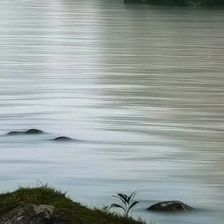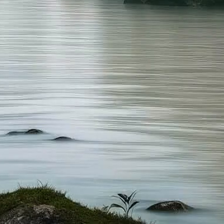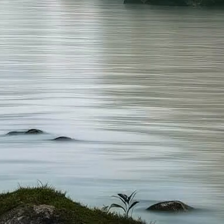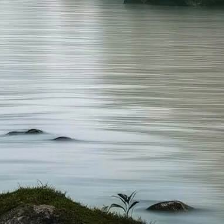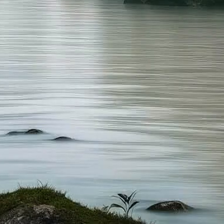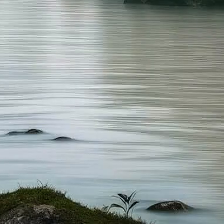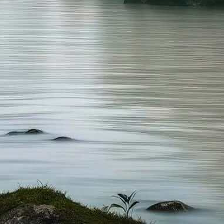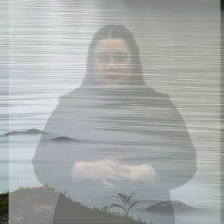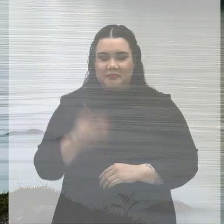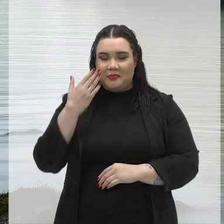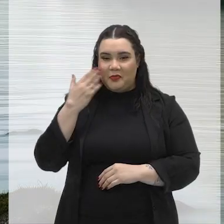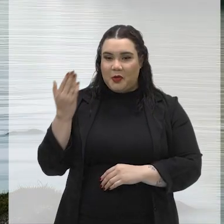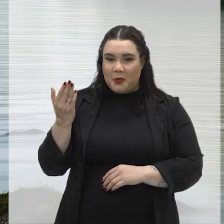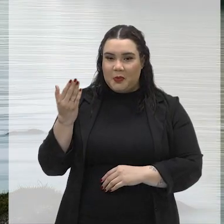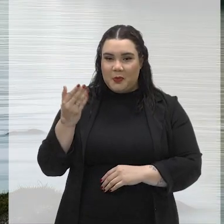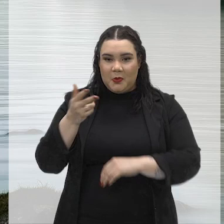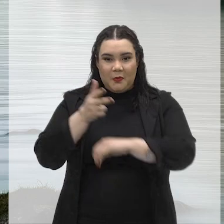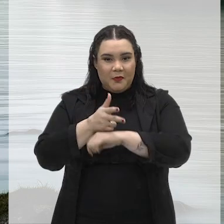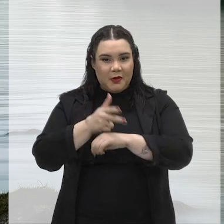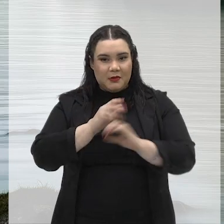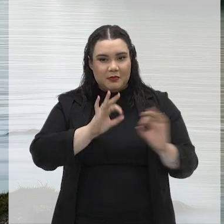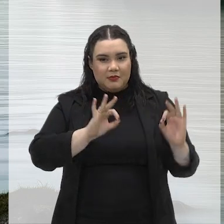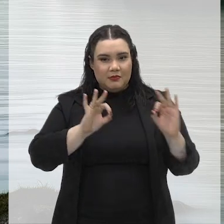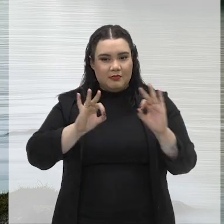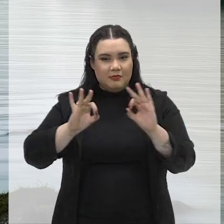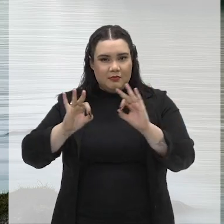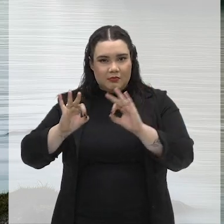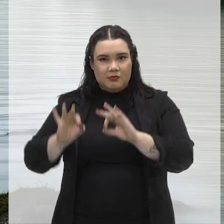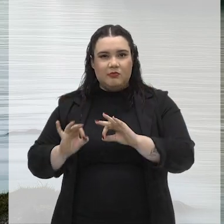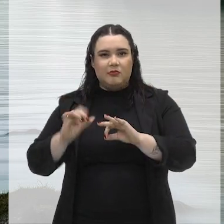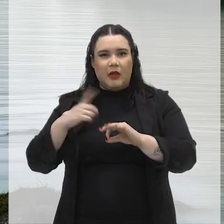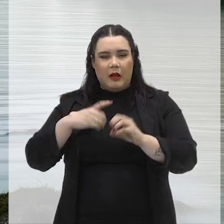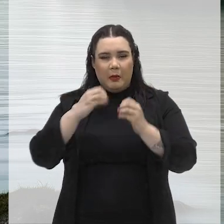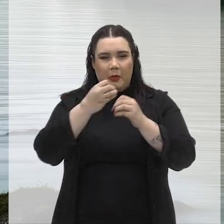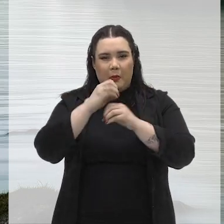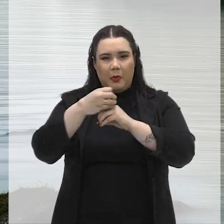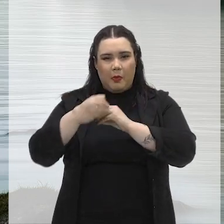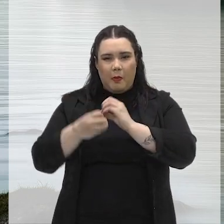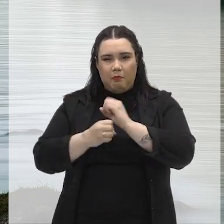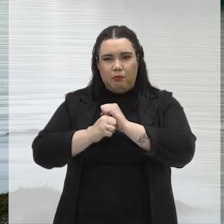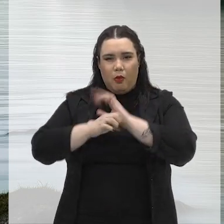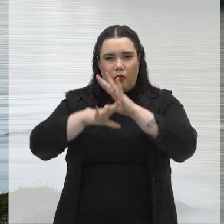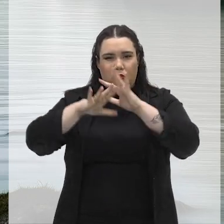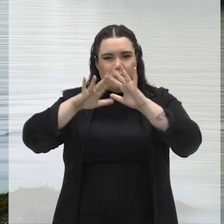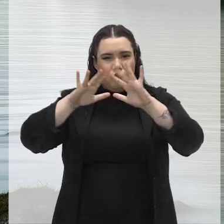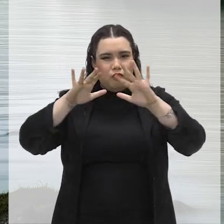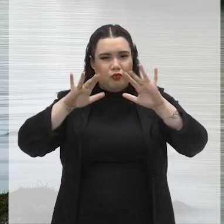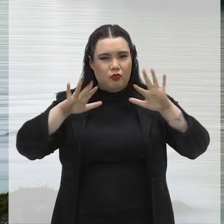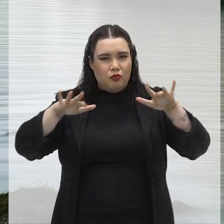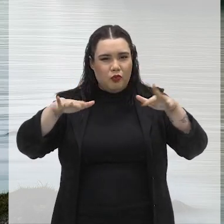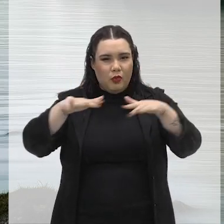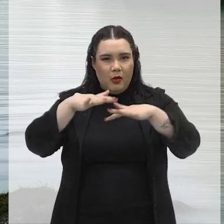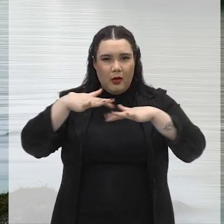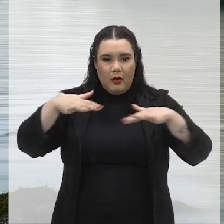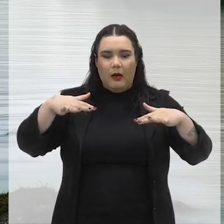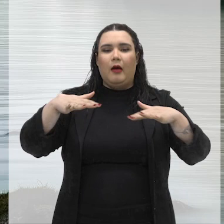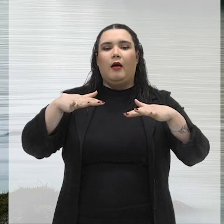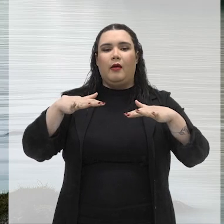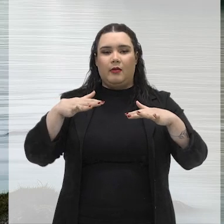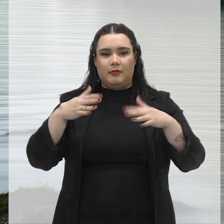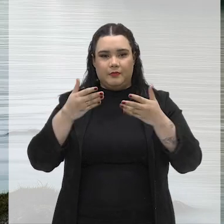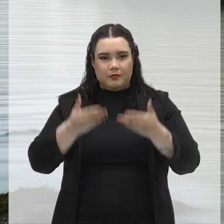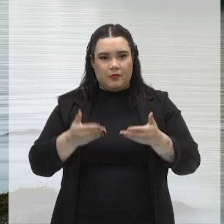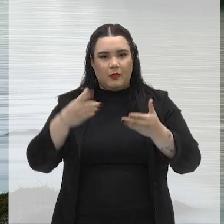Vocês viram o que aconteceu, pessoal? Uma grande explosão. O universo, ele se condensou